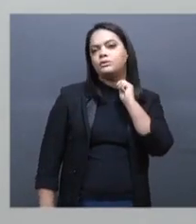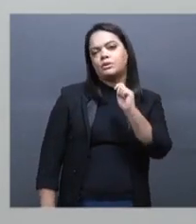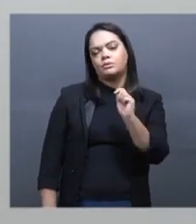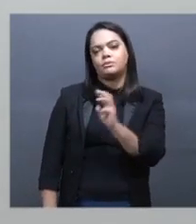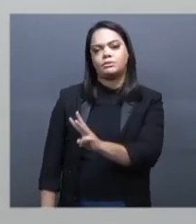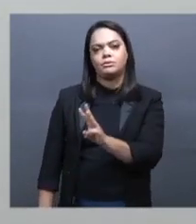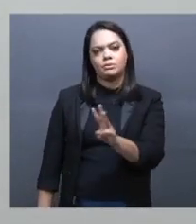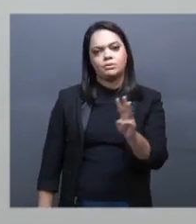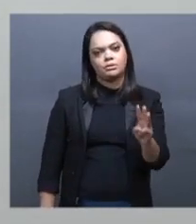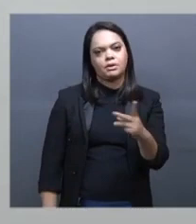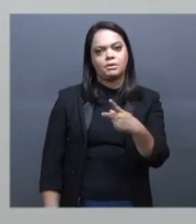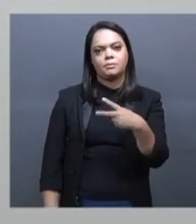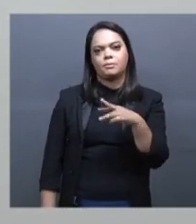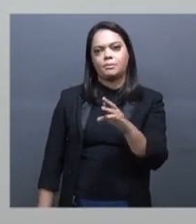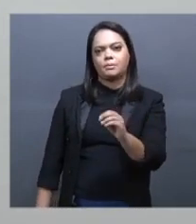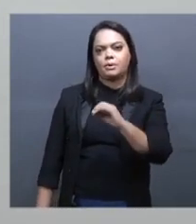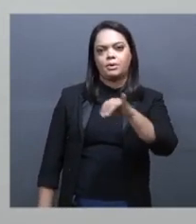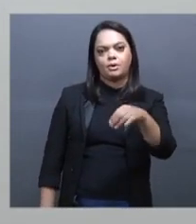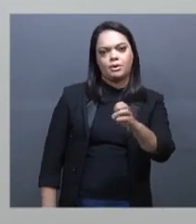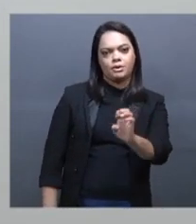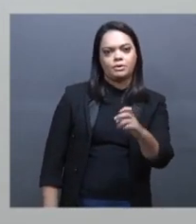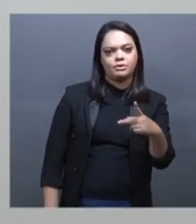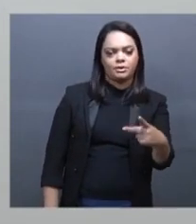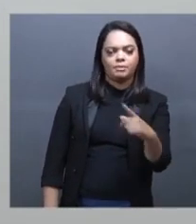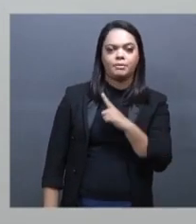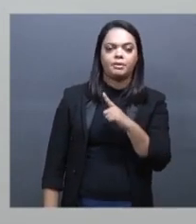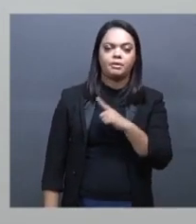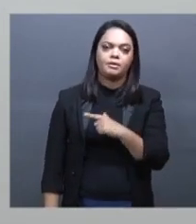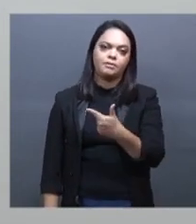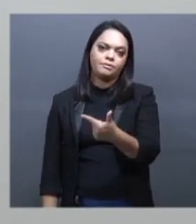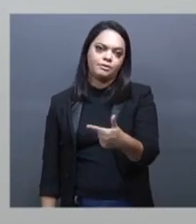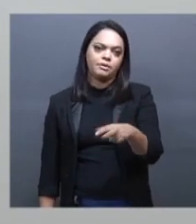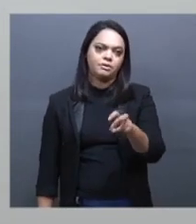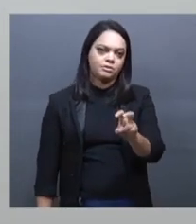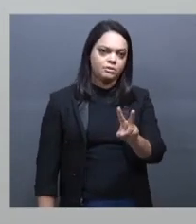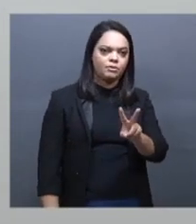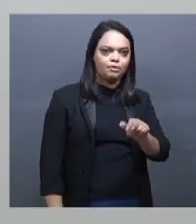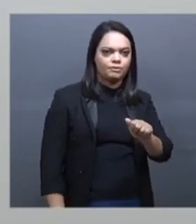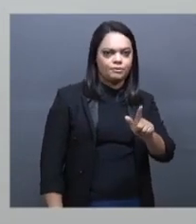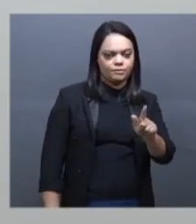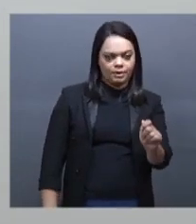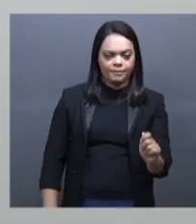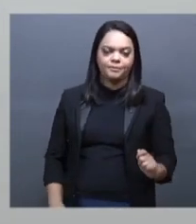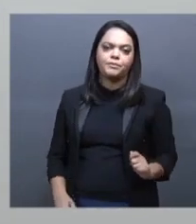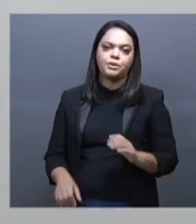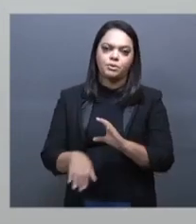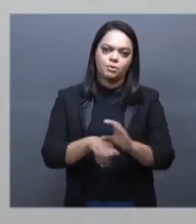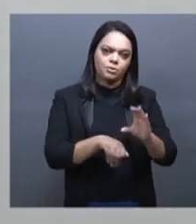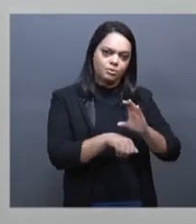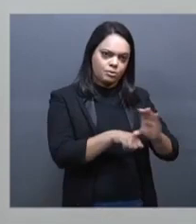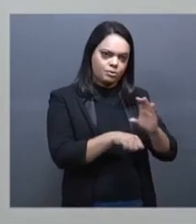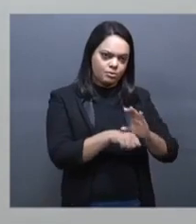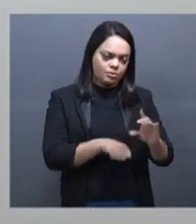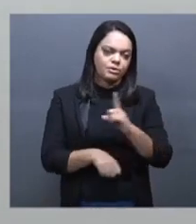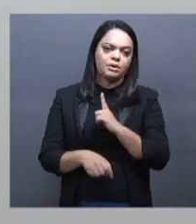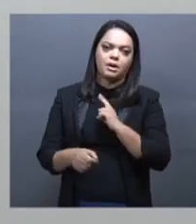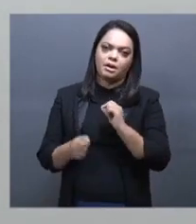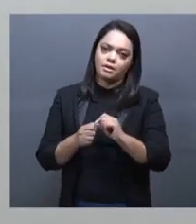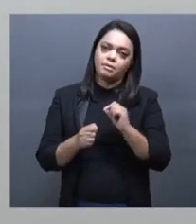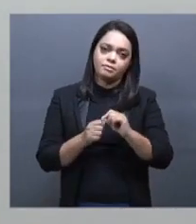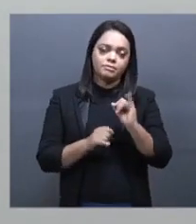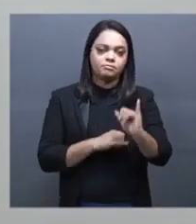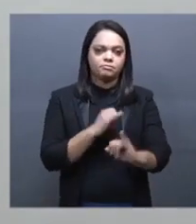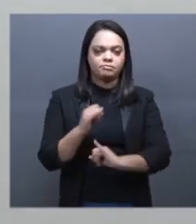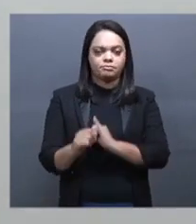meio do site da Progep. São ofertadas 25 vagas. Todo curso será feito por meio